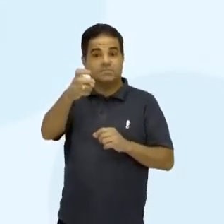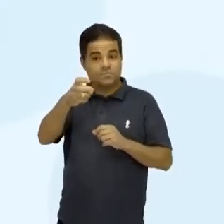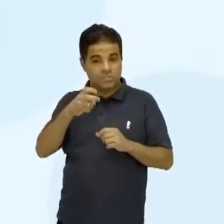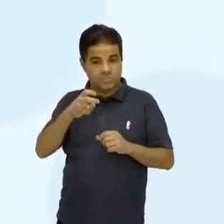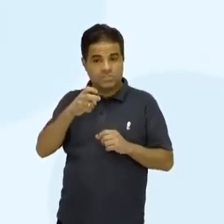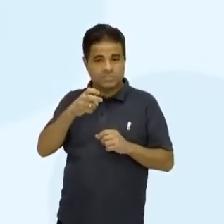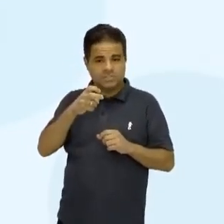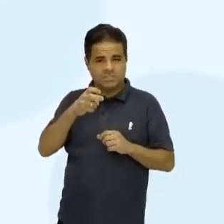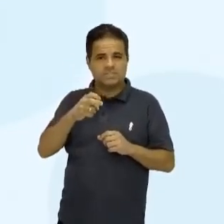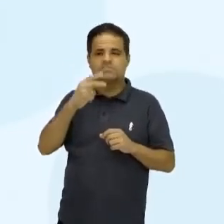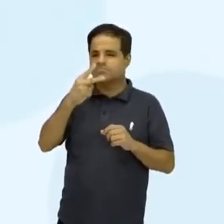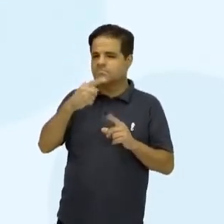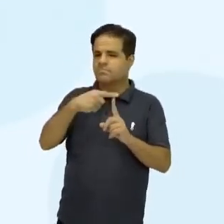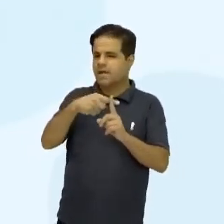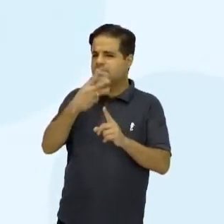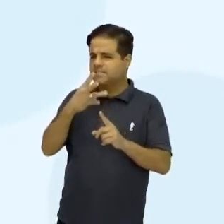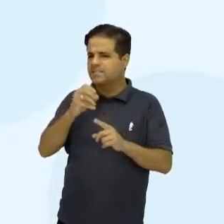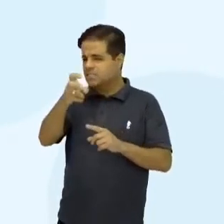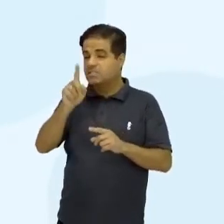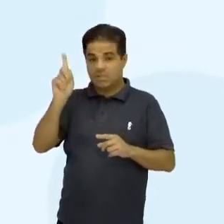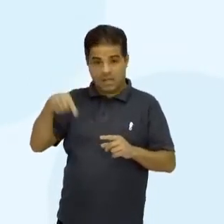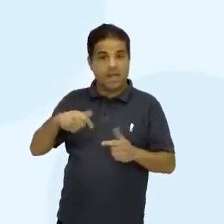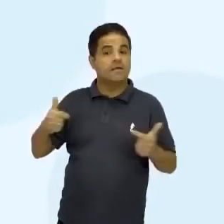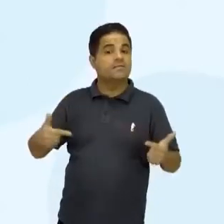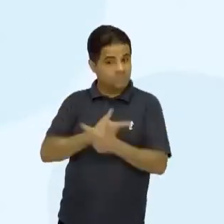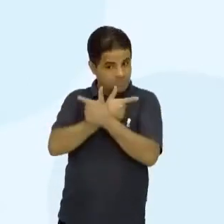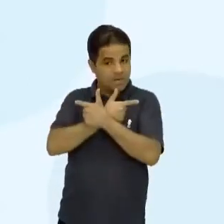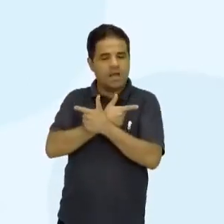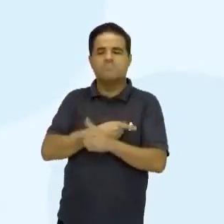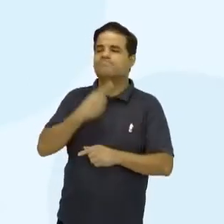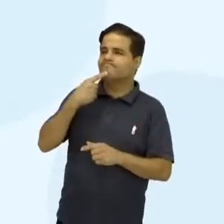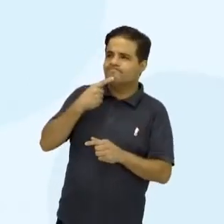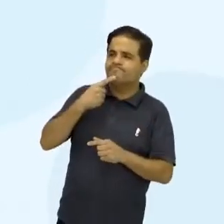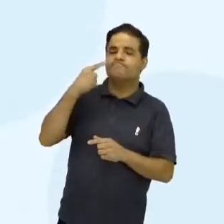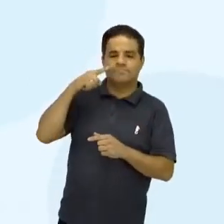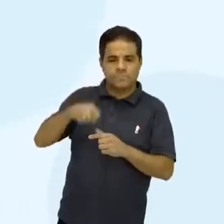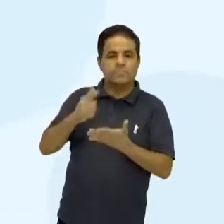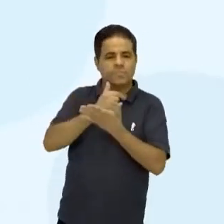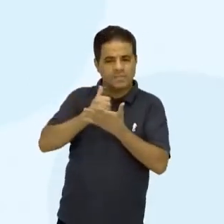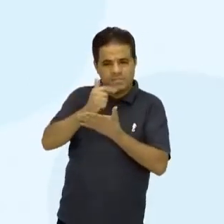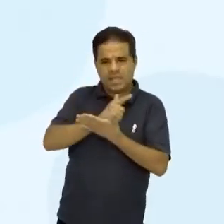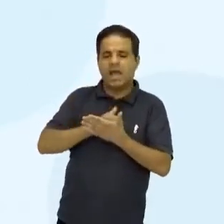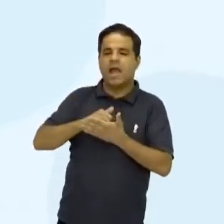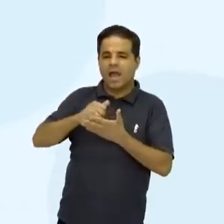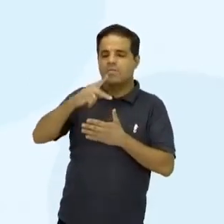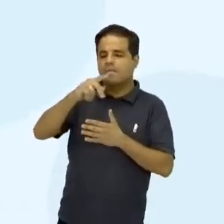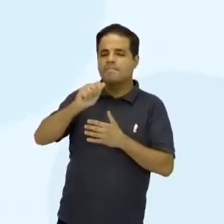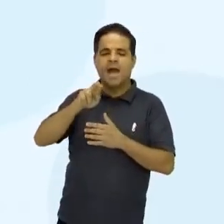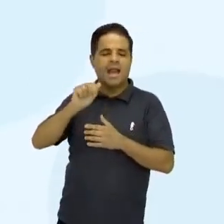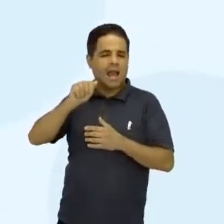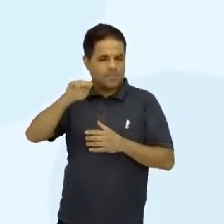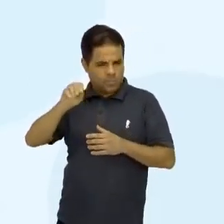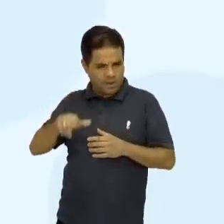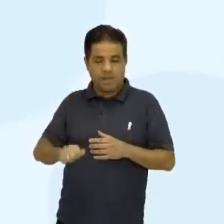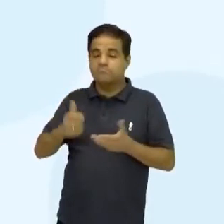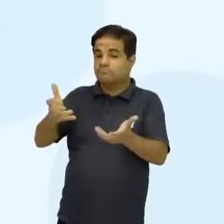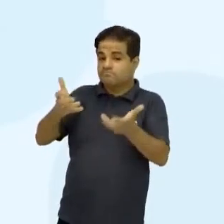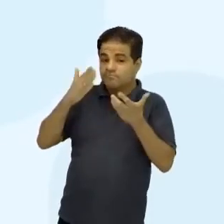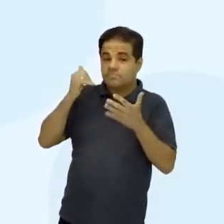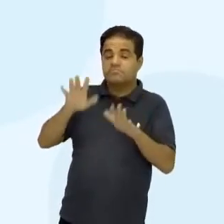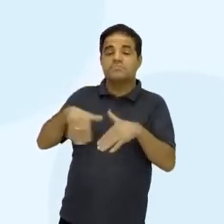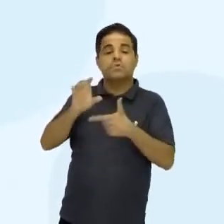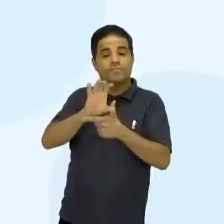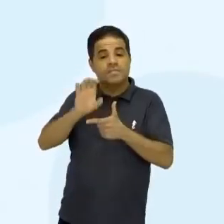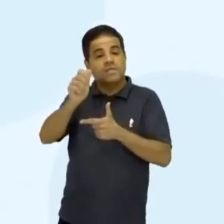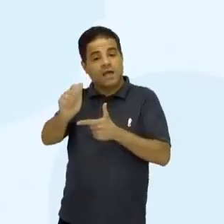quadrado mais 30x. É uma de segundo grau, é uma parábola. Ah, tô vendo o desenho da parábola aí do lado, professora. Isso mesmo. Eu quero saber quem é o